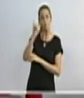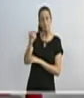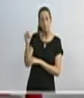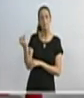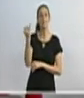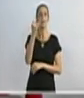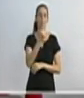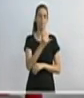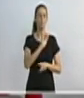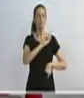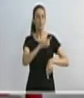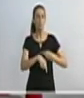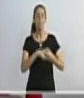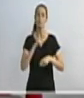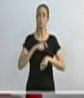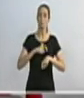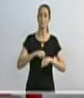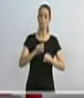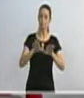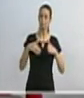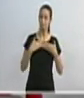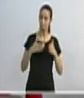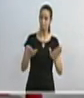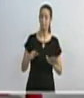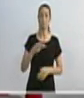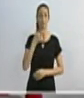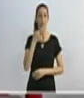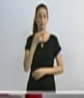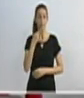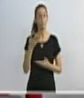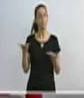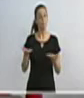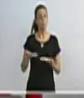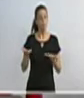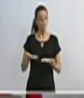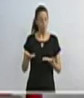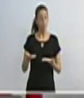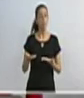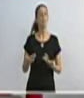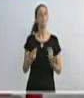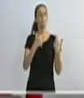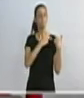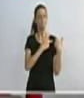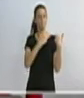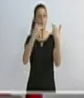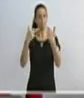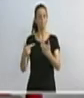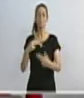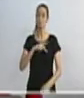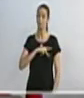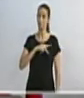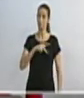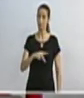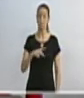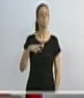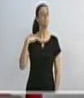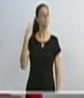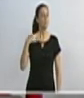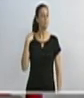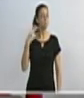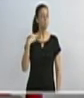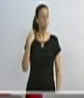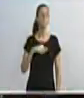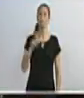disposição durante essa audiência. Nesse momento, passo a palavra e os trabalhos ao presidente nesse ato, vereador